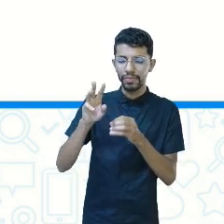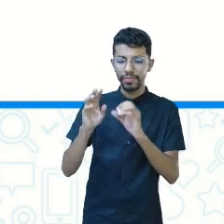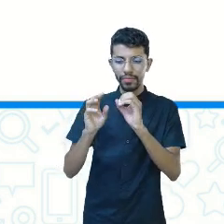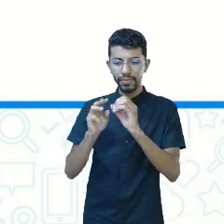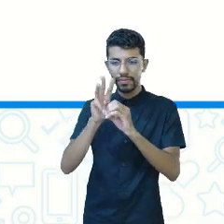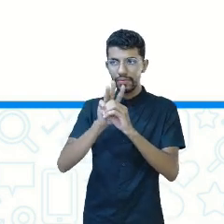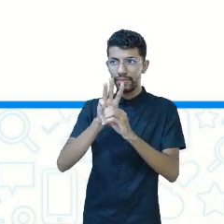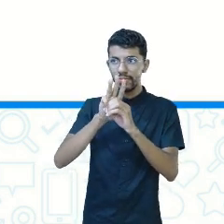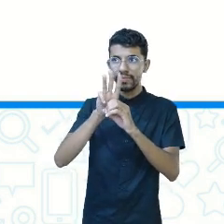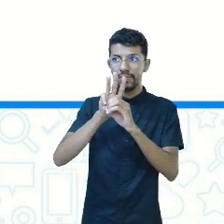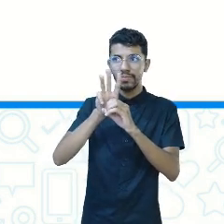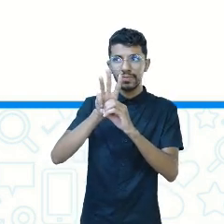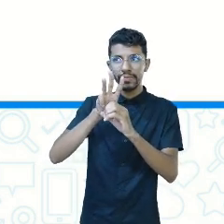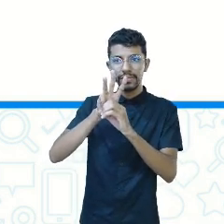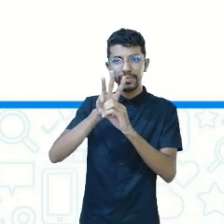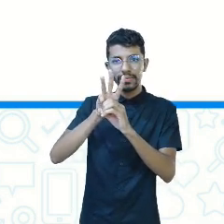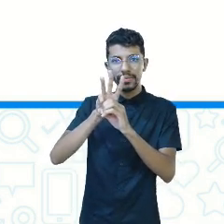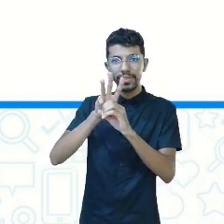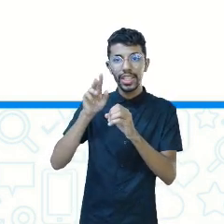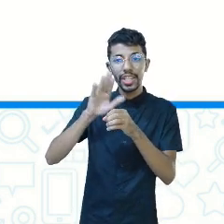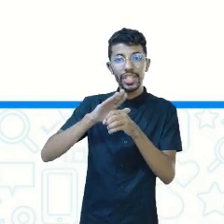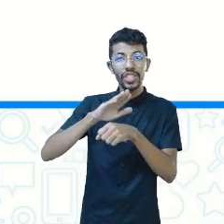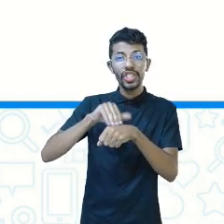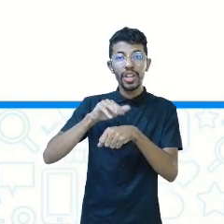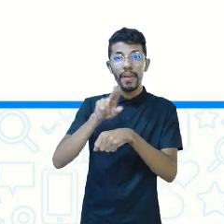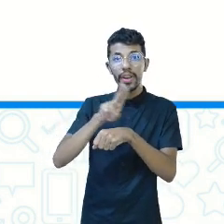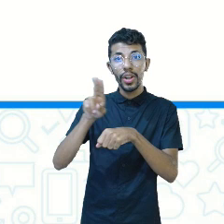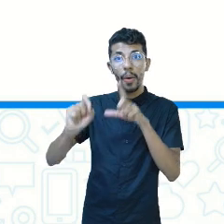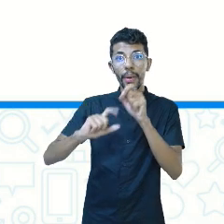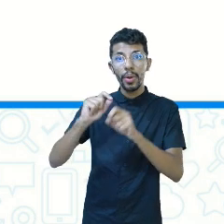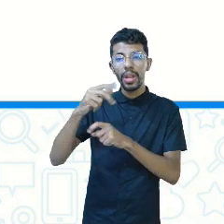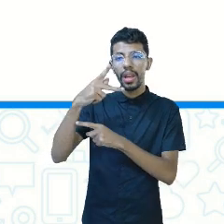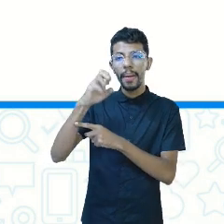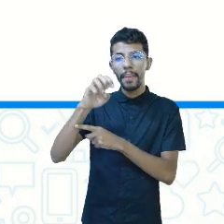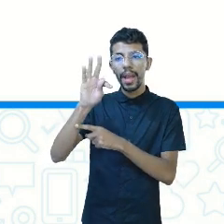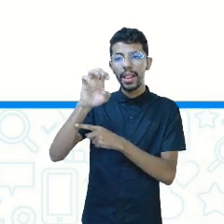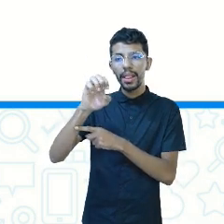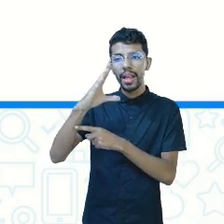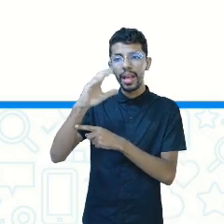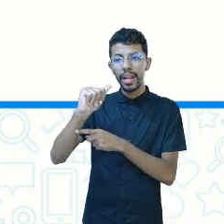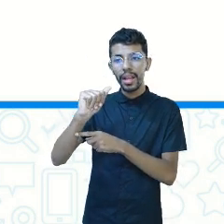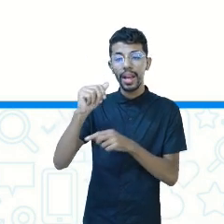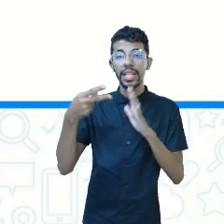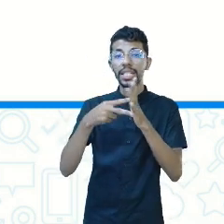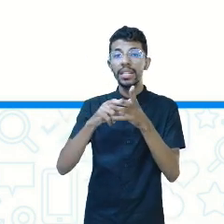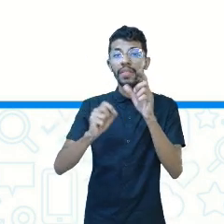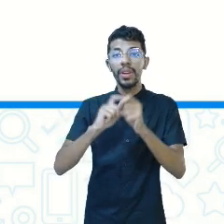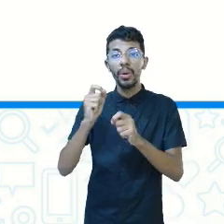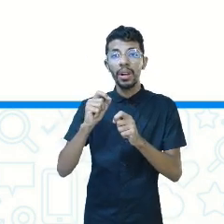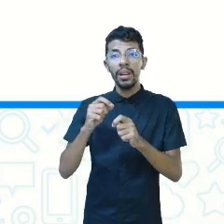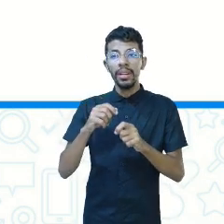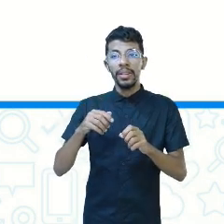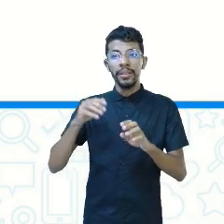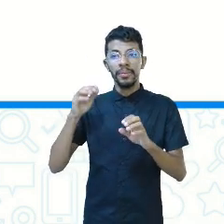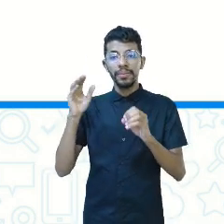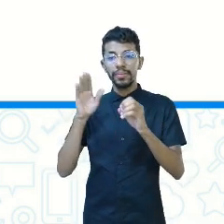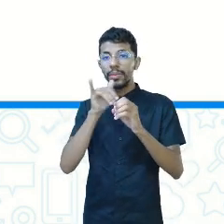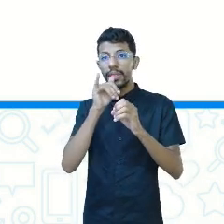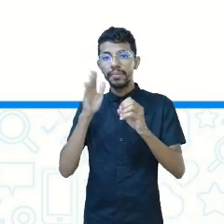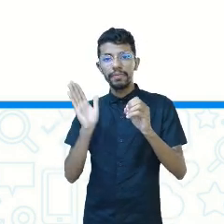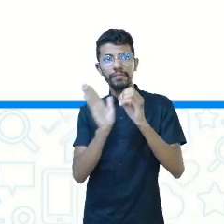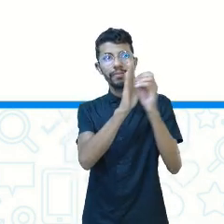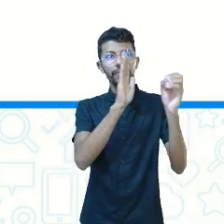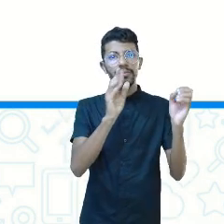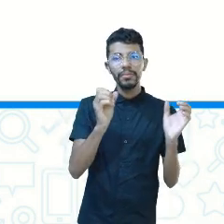outro. Chamavam-na de peteca, que em tupi significa bater. Então, olha a origem aí da brincadeira